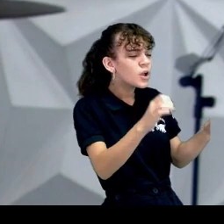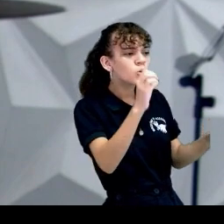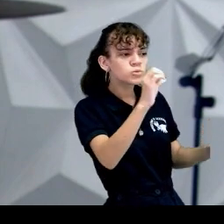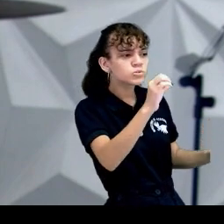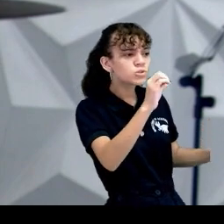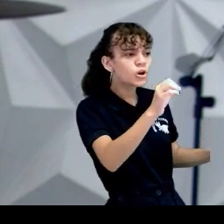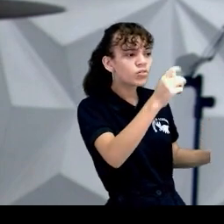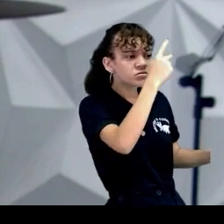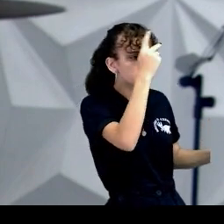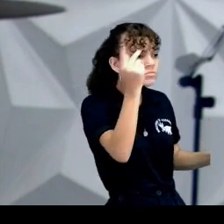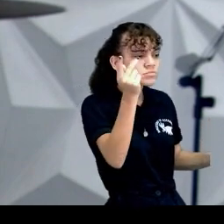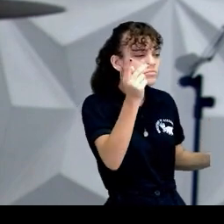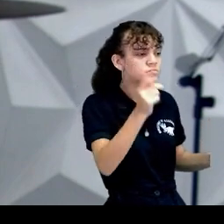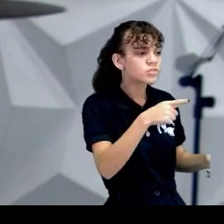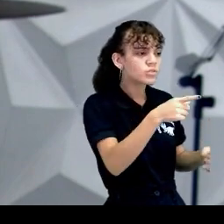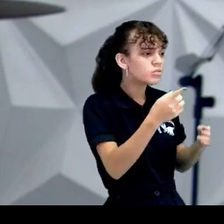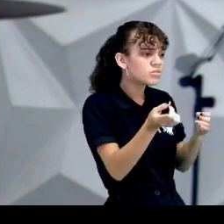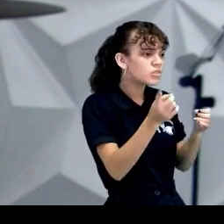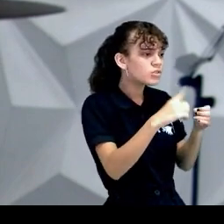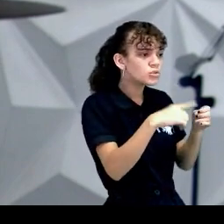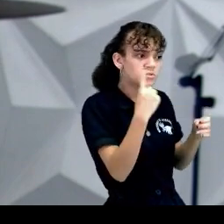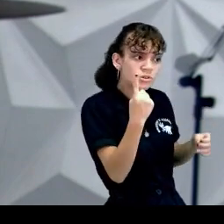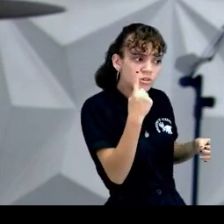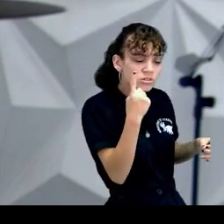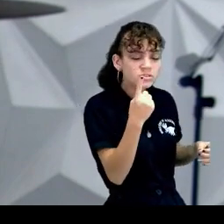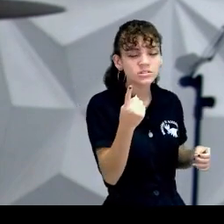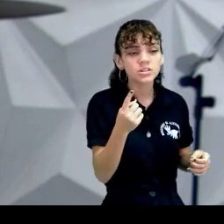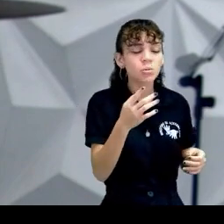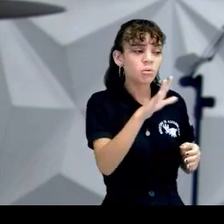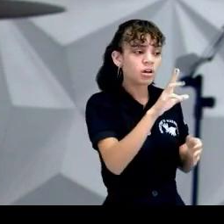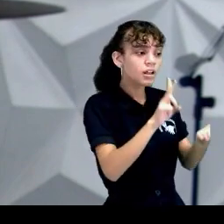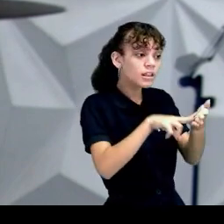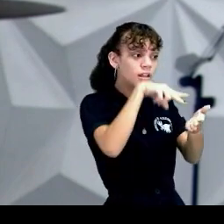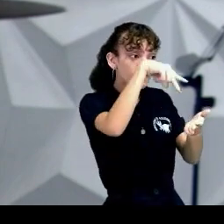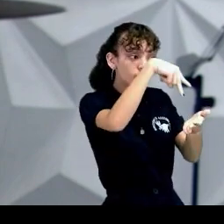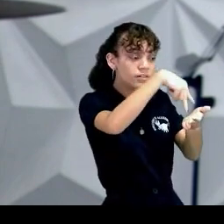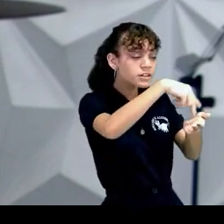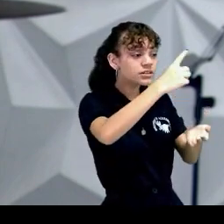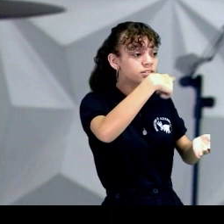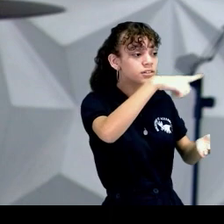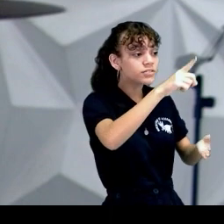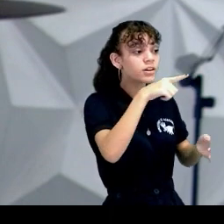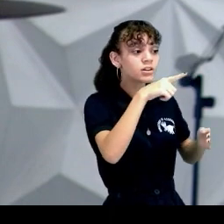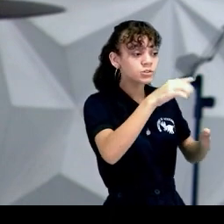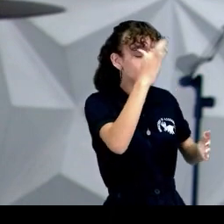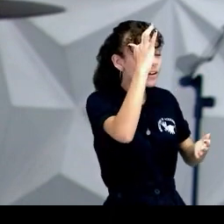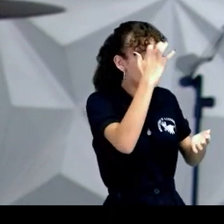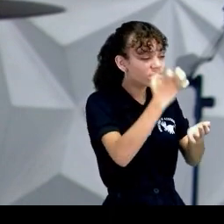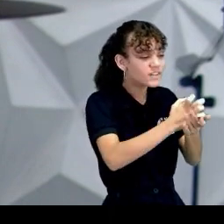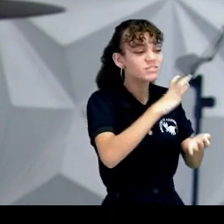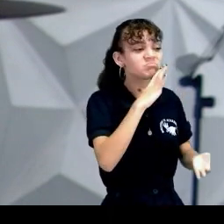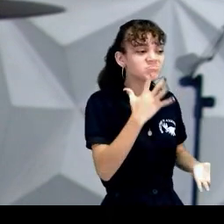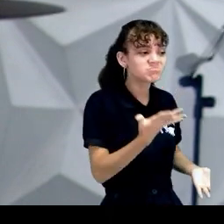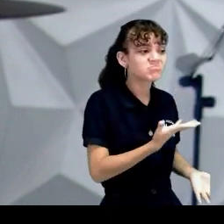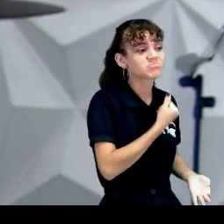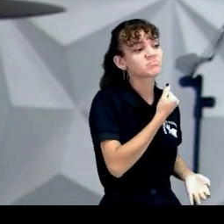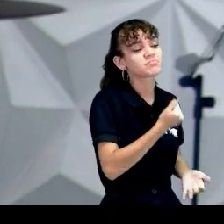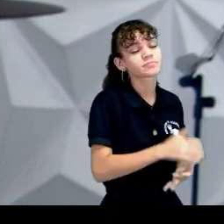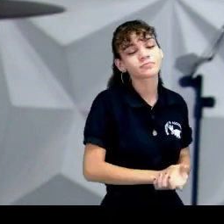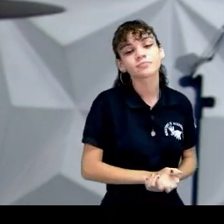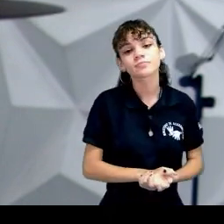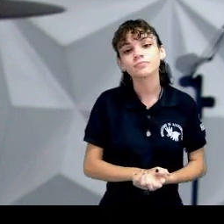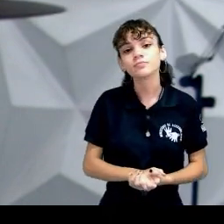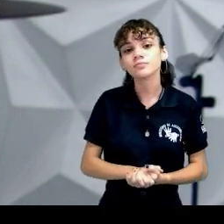a sua fé o curou. E essa segunda parte da meditação tem justamente como tema: onde estão